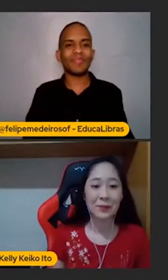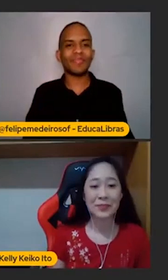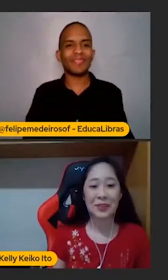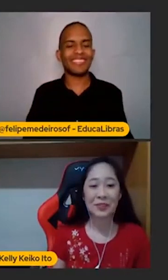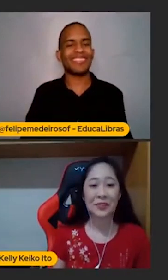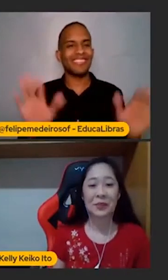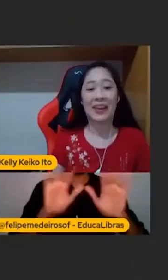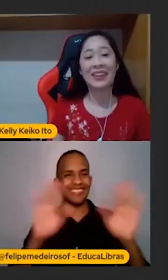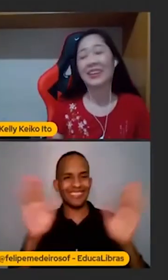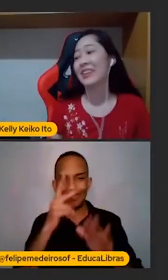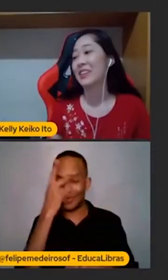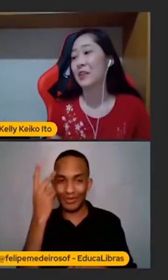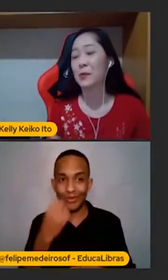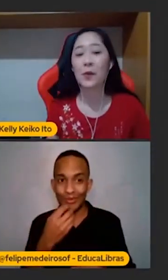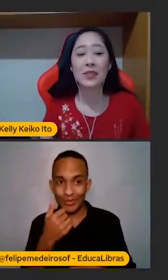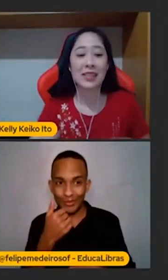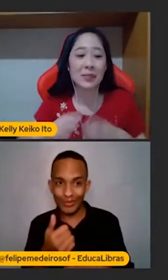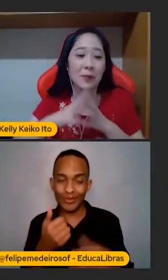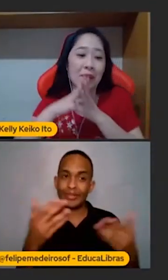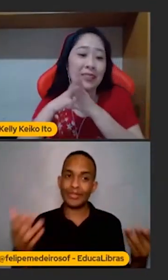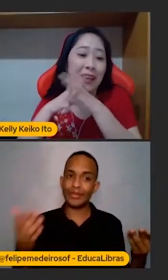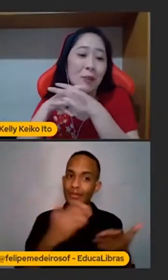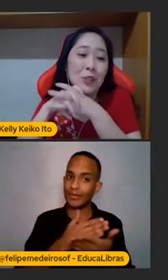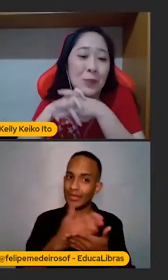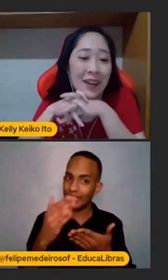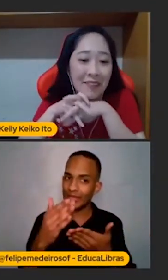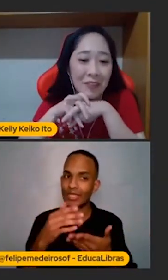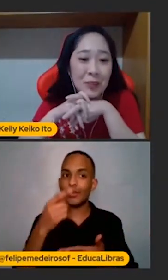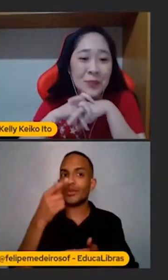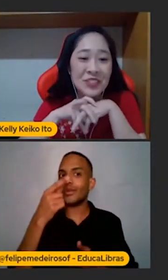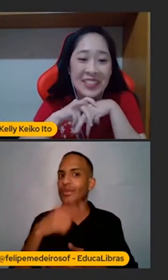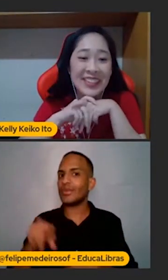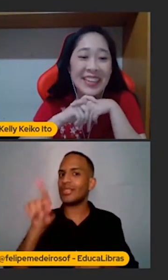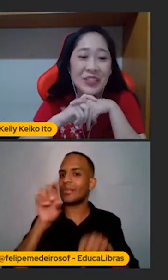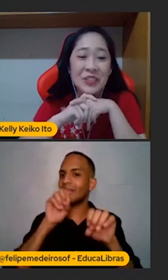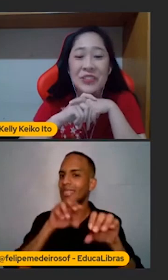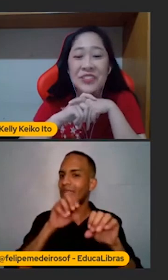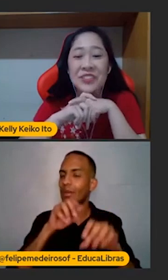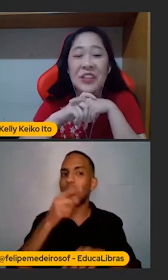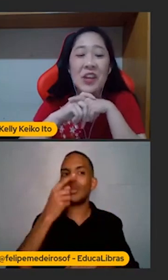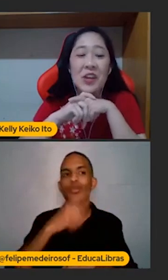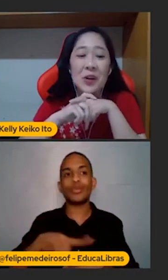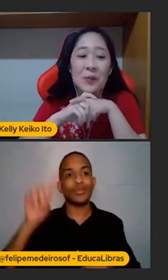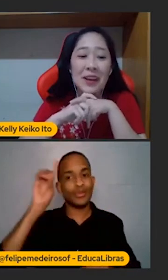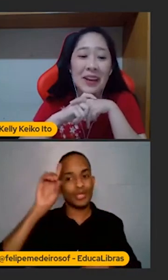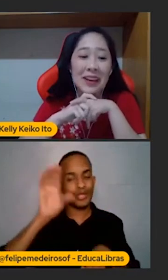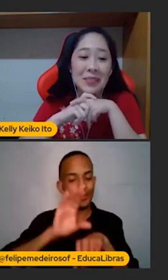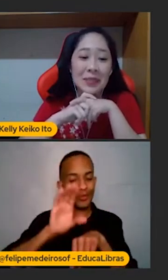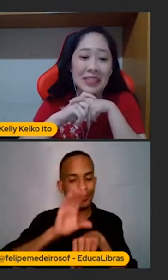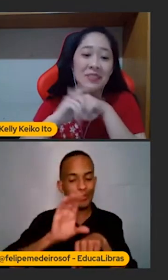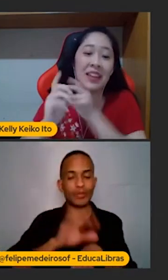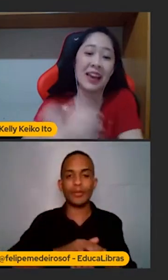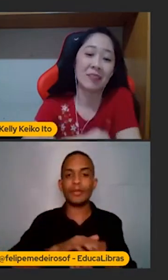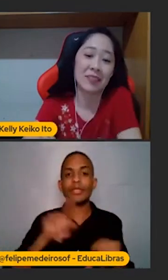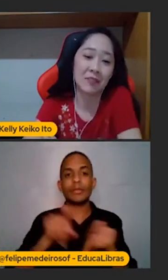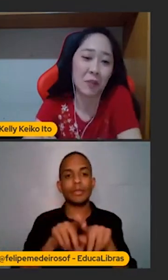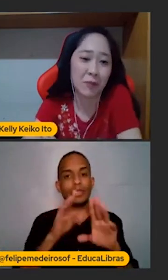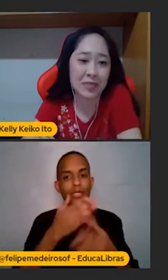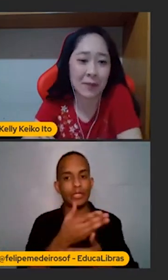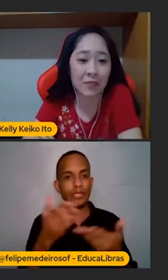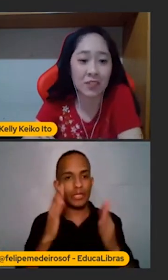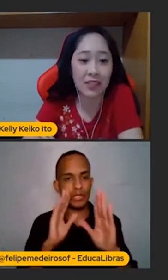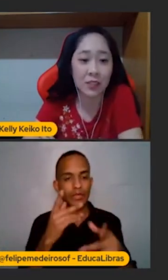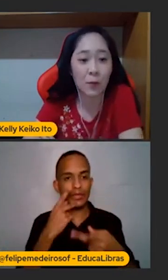o Olá pessoal tudo bem então eu não começar essa primeira essa última aula último dia né de curso com as meninas